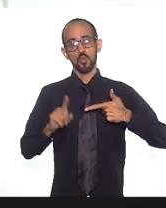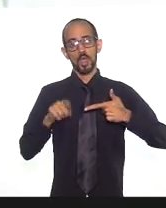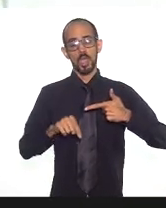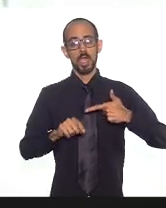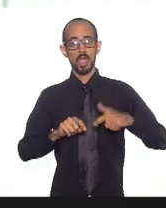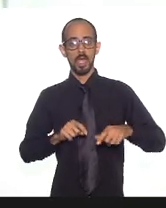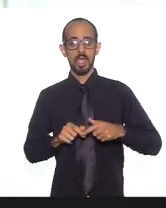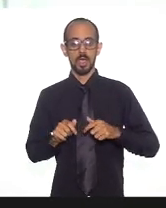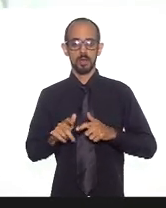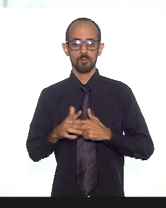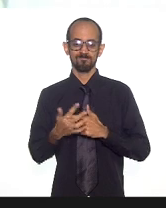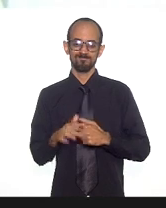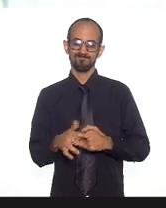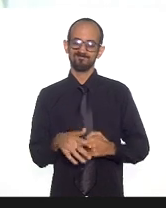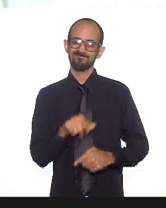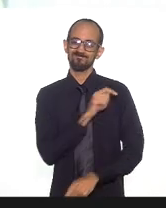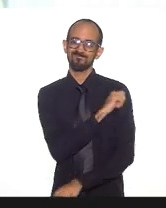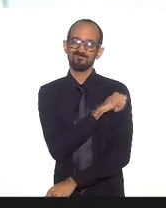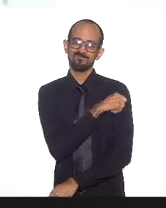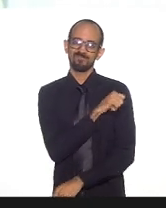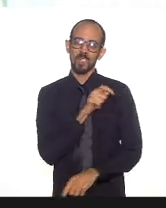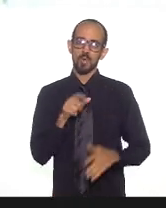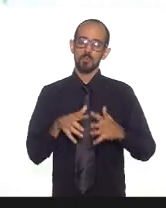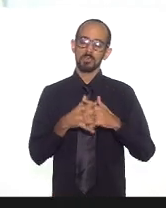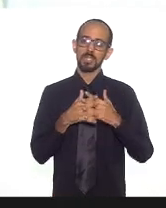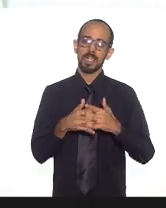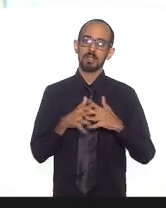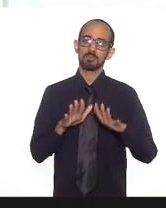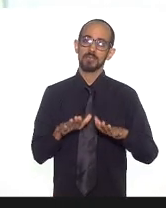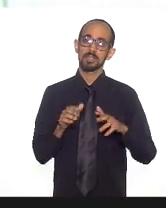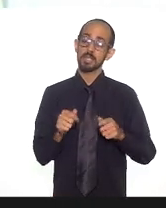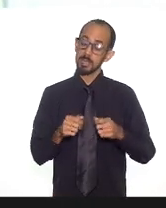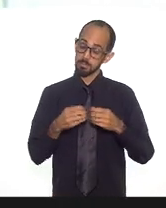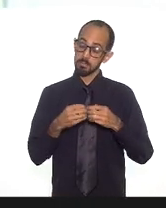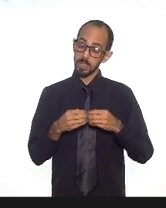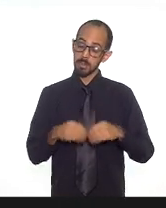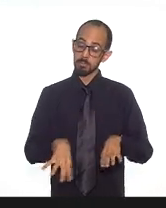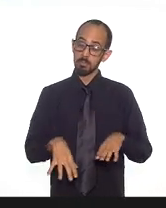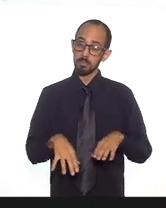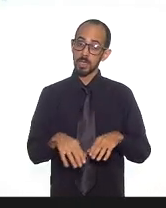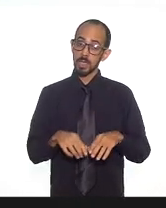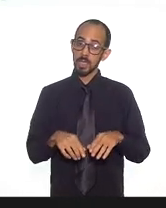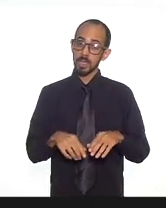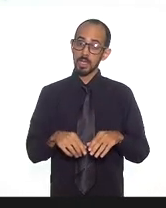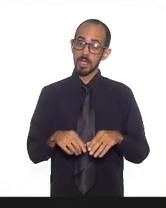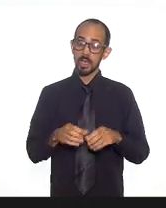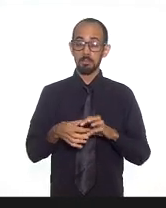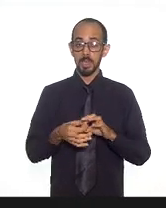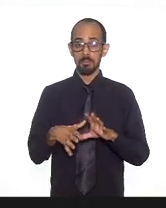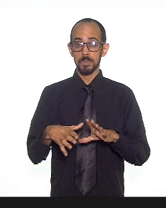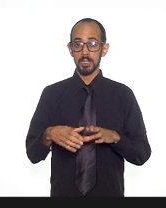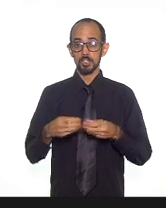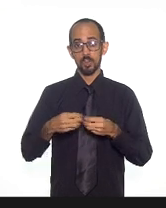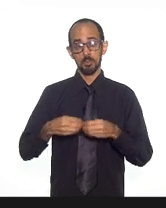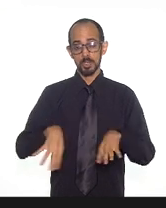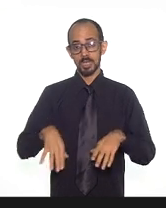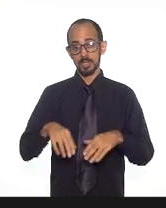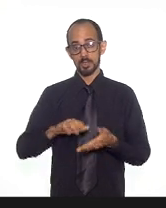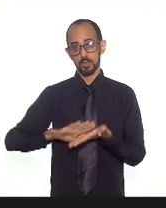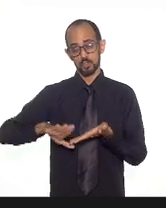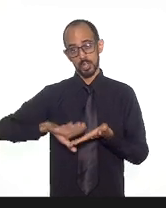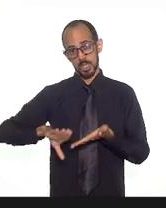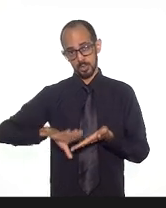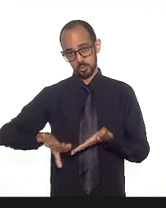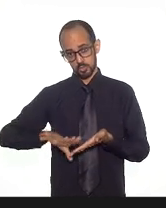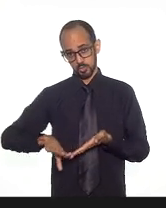de recuperação fiscal realmente ele é complexo, mas ele permite a compensação de gastos, né? Nós temos mais de 2 mil progressões e